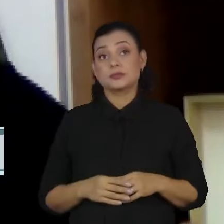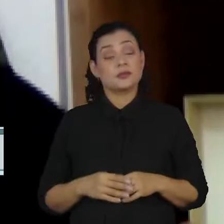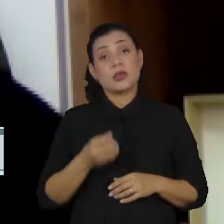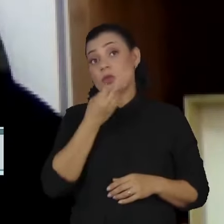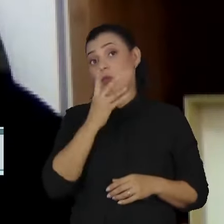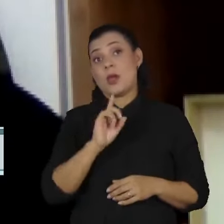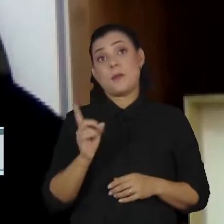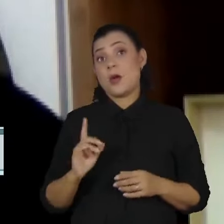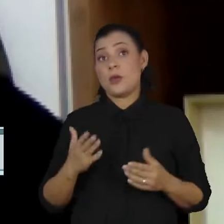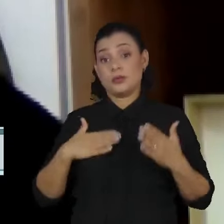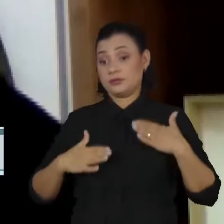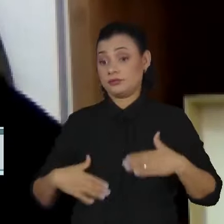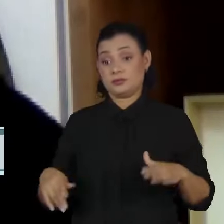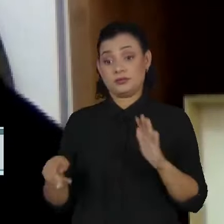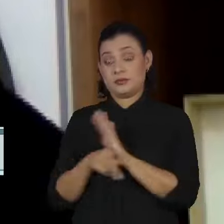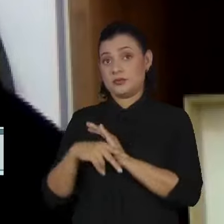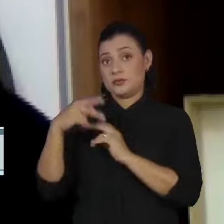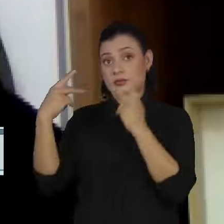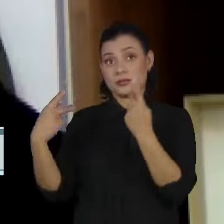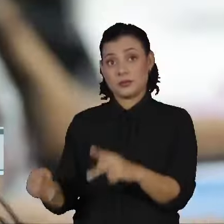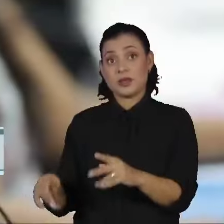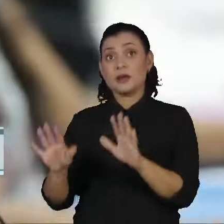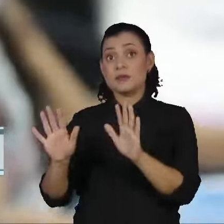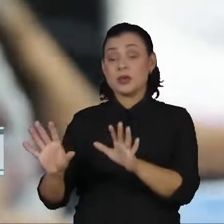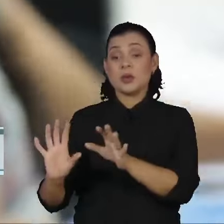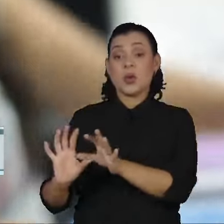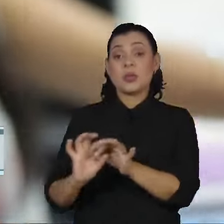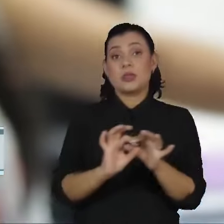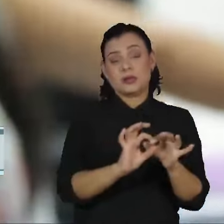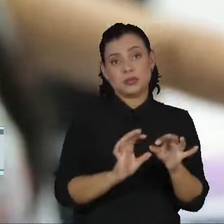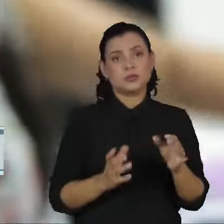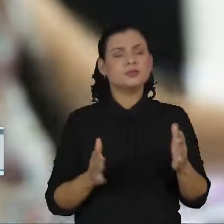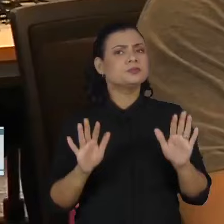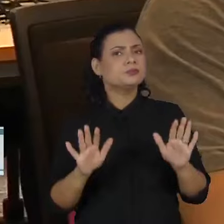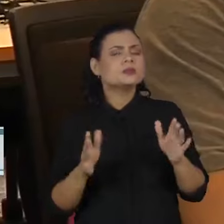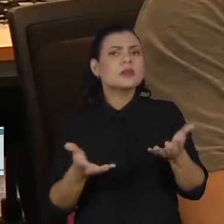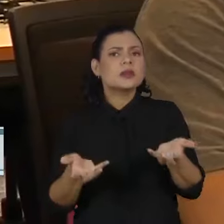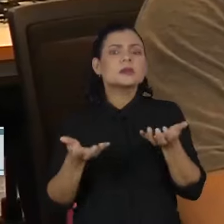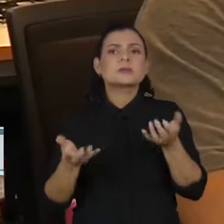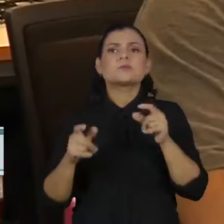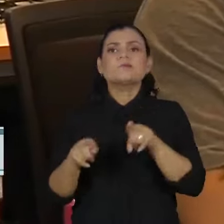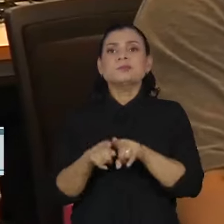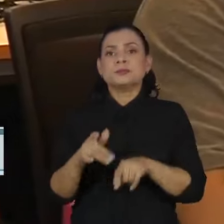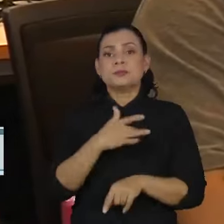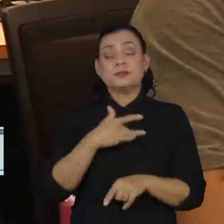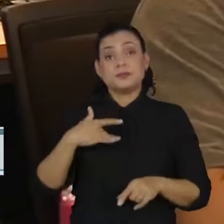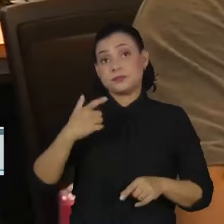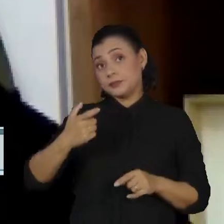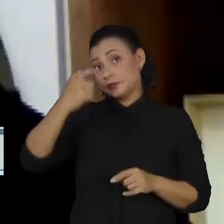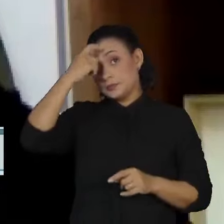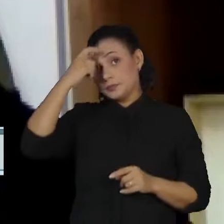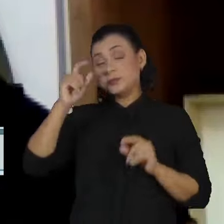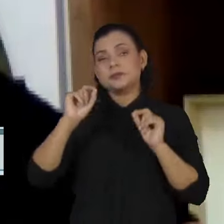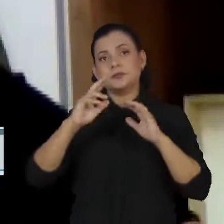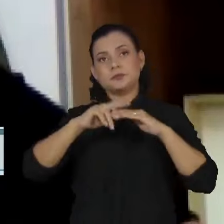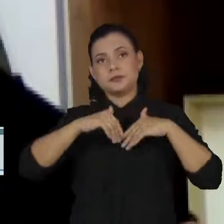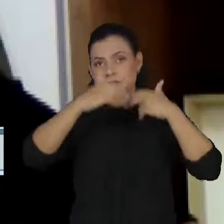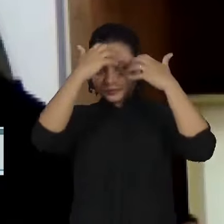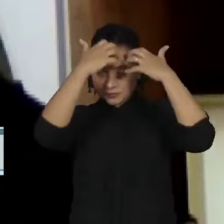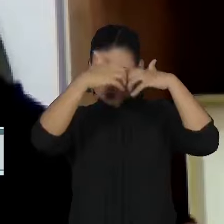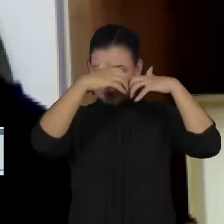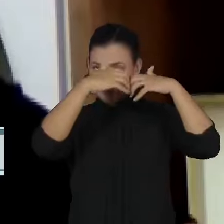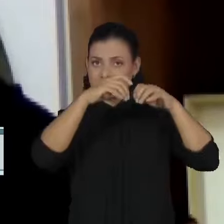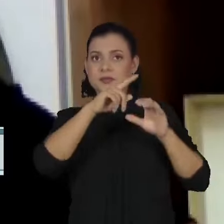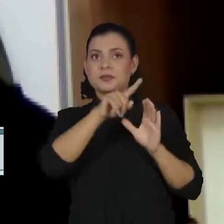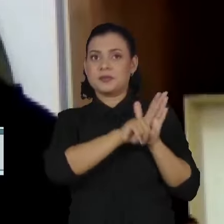não é biológico, isso é contextual. Em busca de produtividade e de saúde mental, esta neurocientista diz